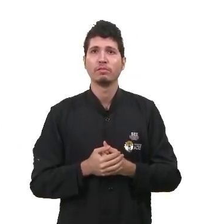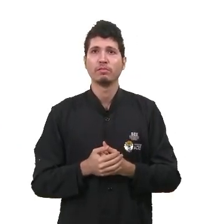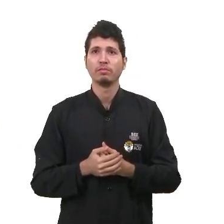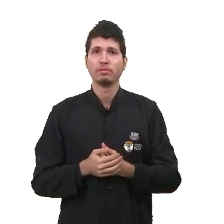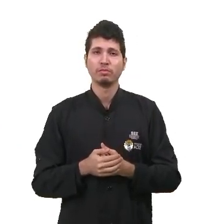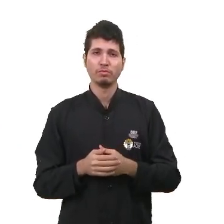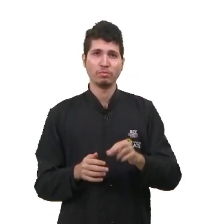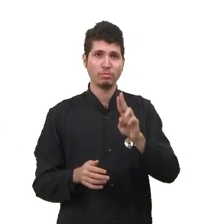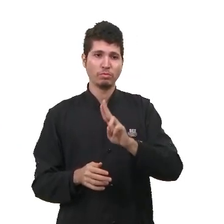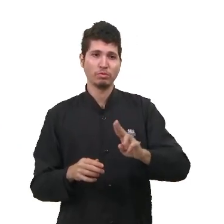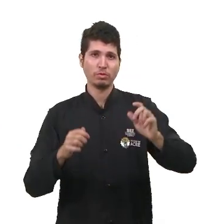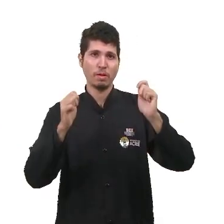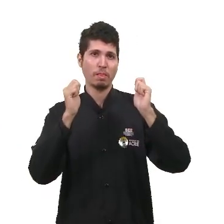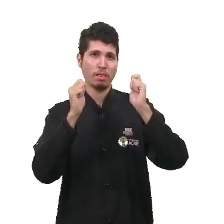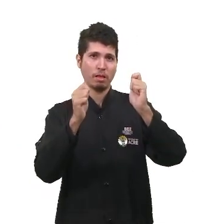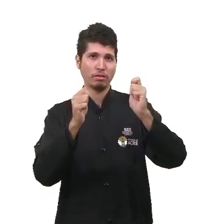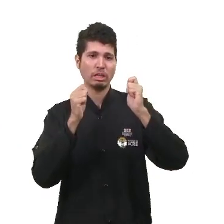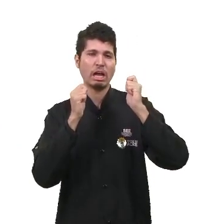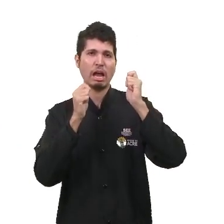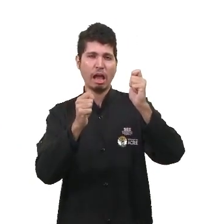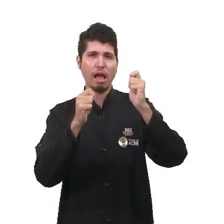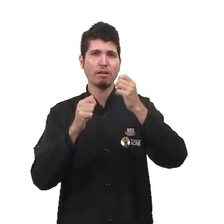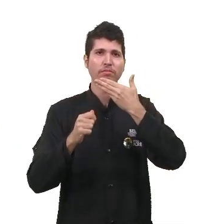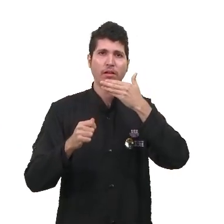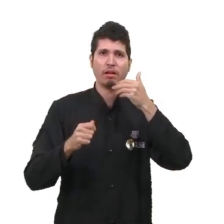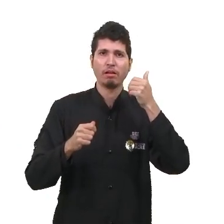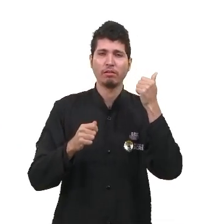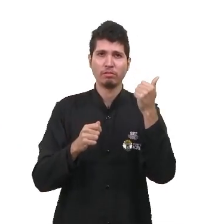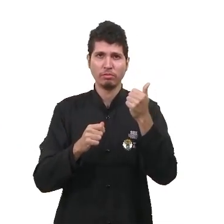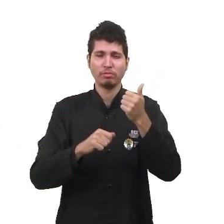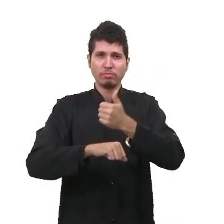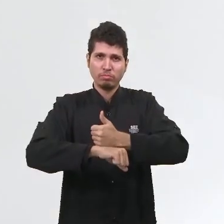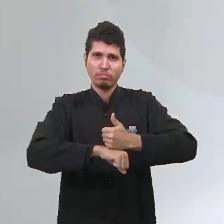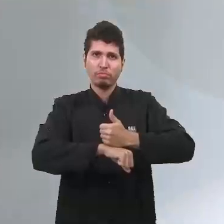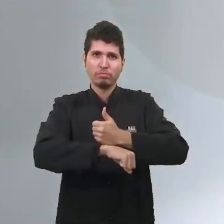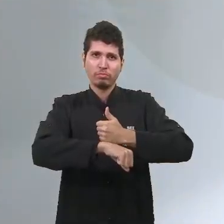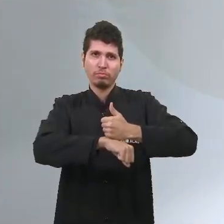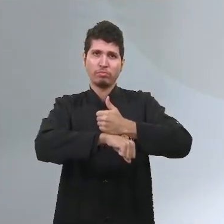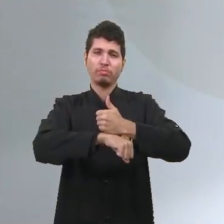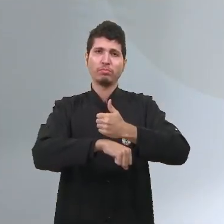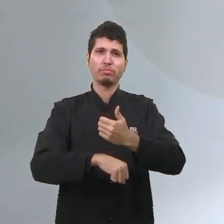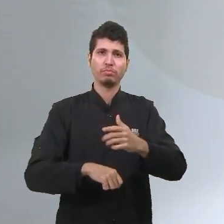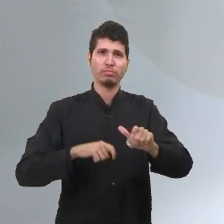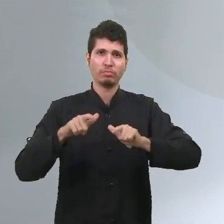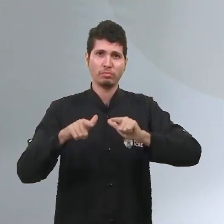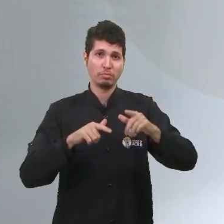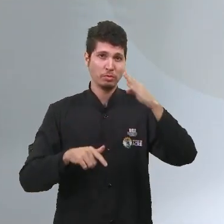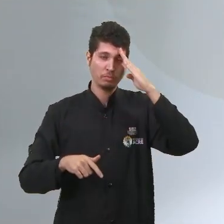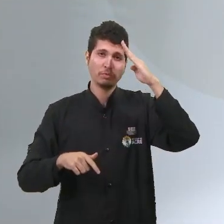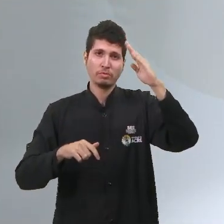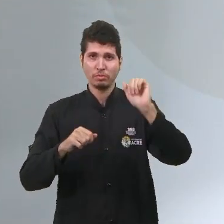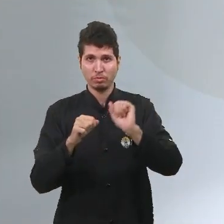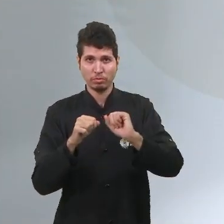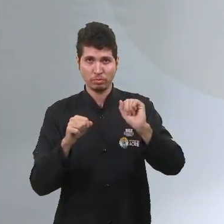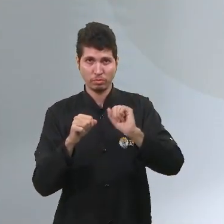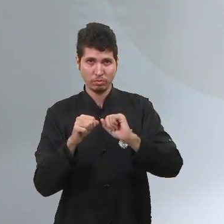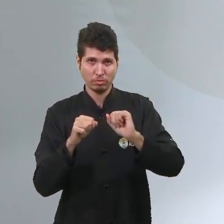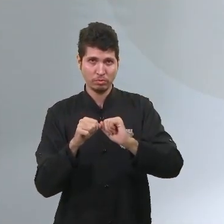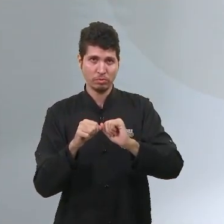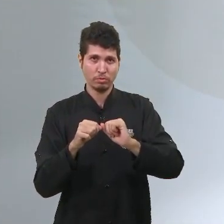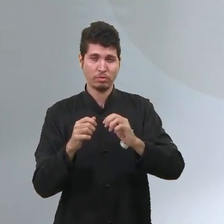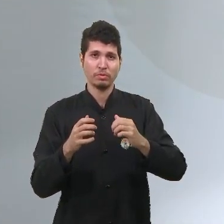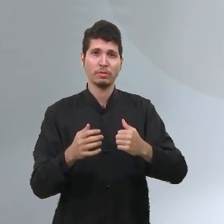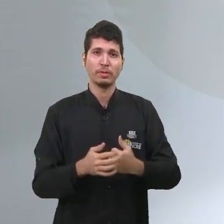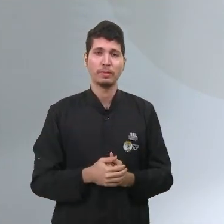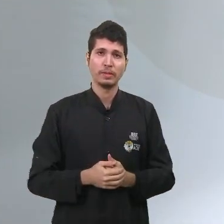aí cartazes, reivindicando melhores condições de trabalho, principalmente nas fábricas, que era o local onde nós